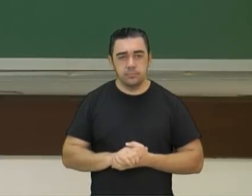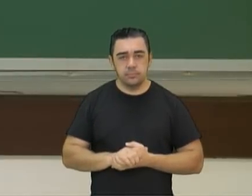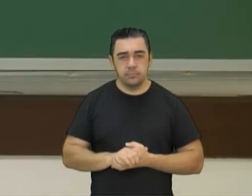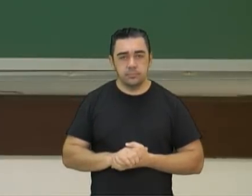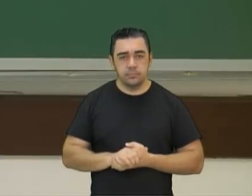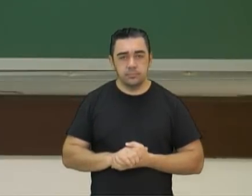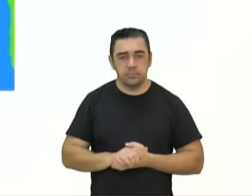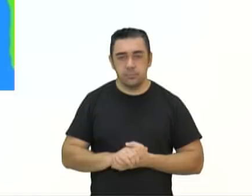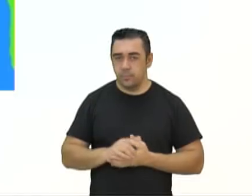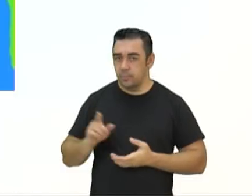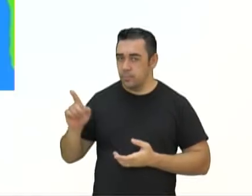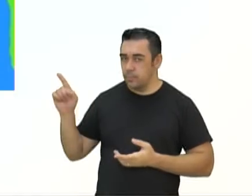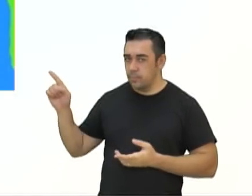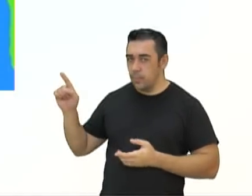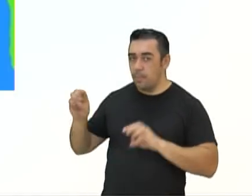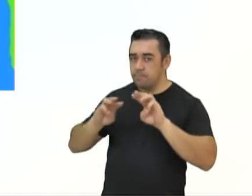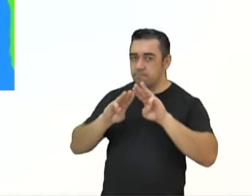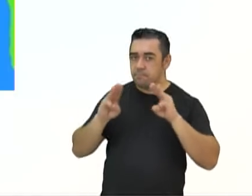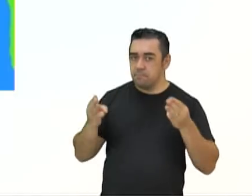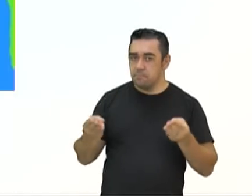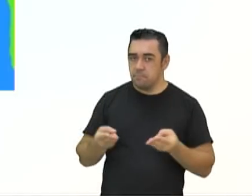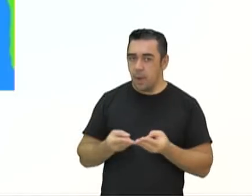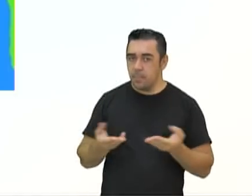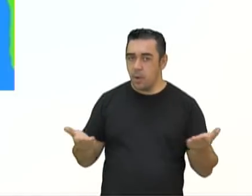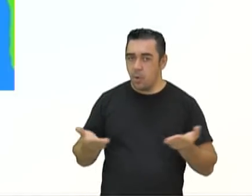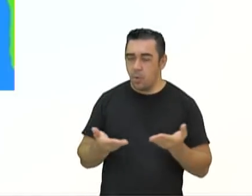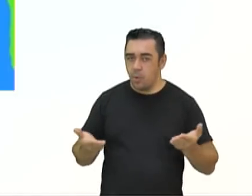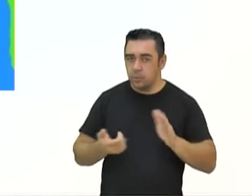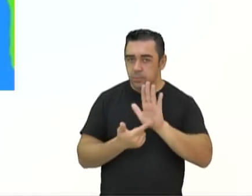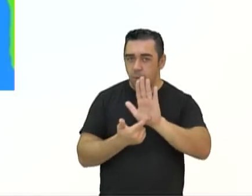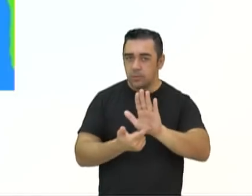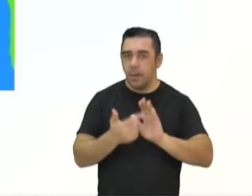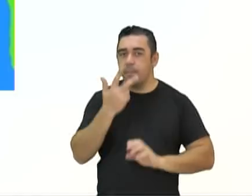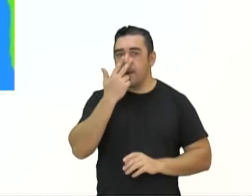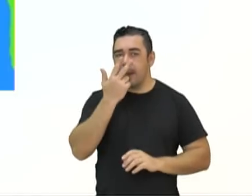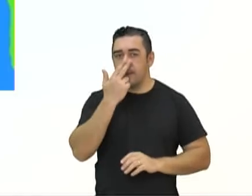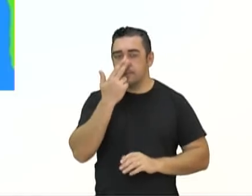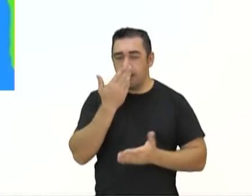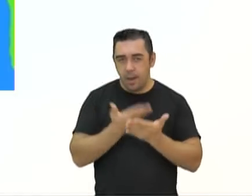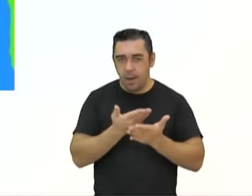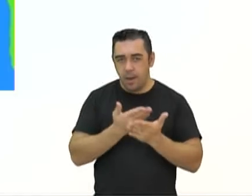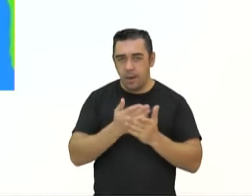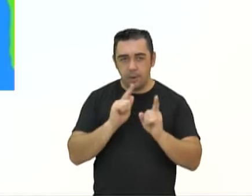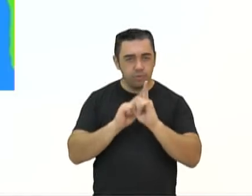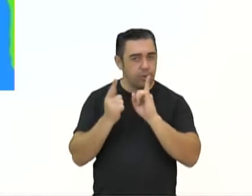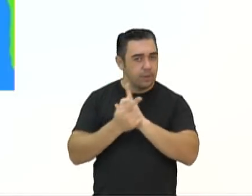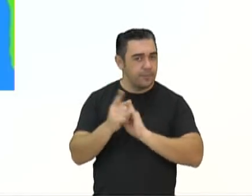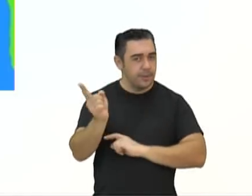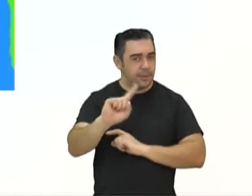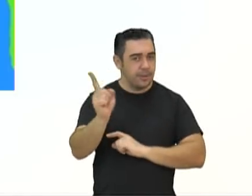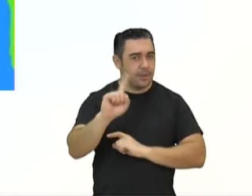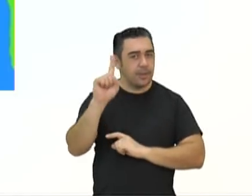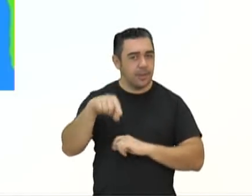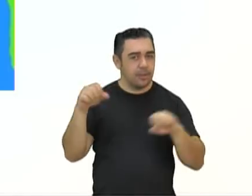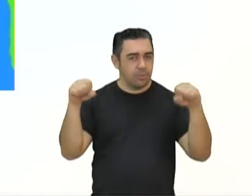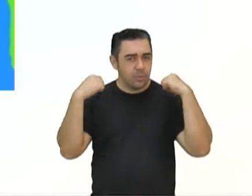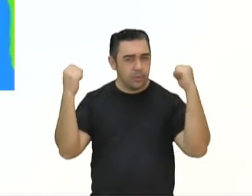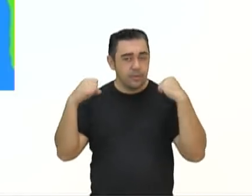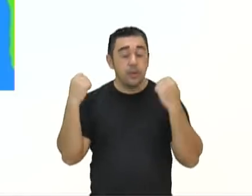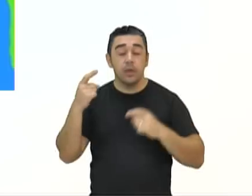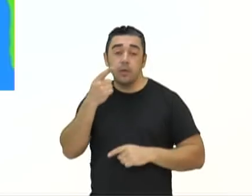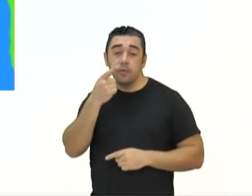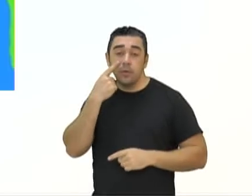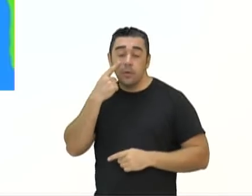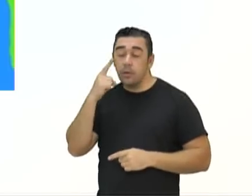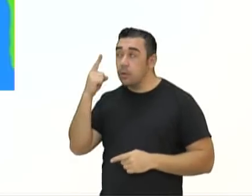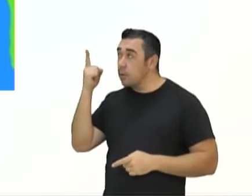Temos mais um mapa na nossa aula, hoje está até parecendo aula de geografia, né? Mas não, é educação física. Mas só para vocês